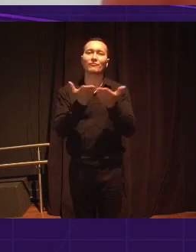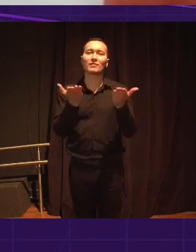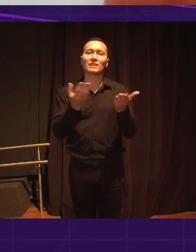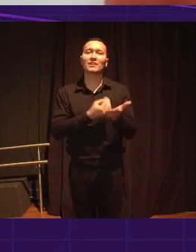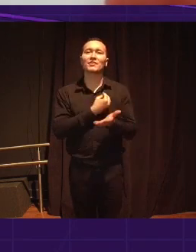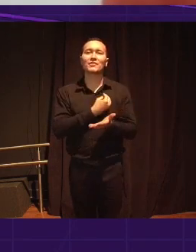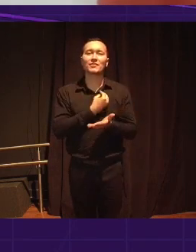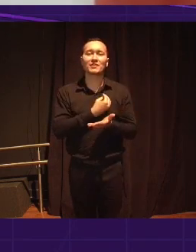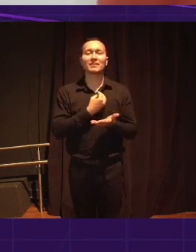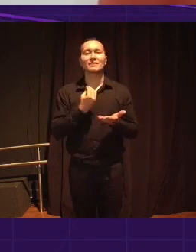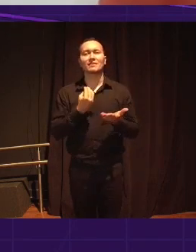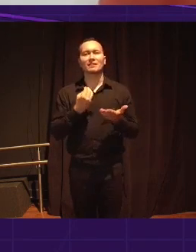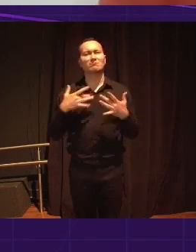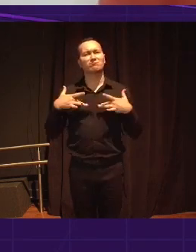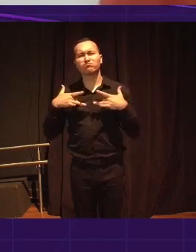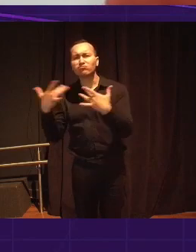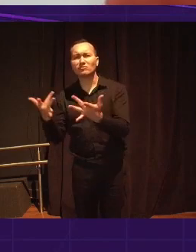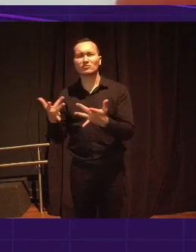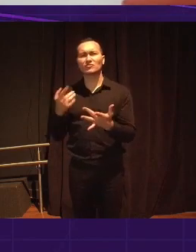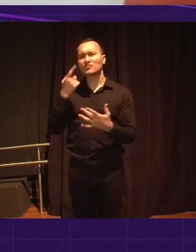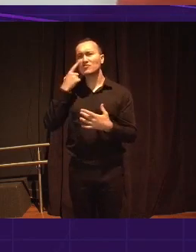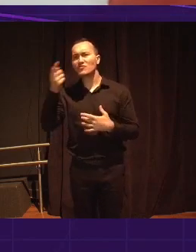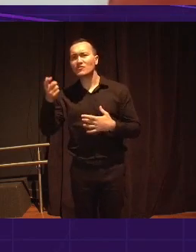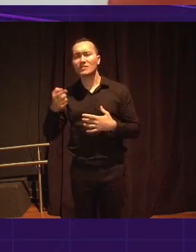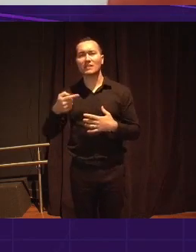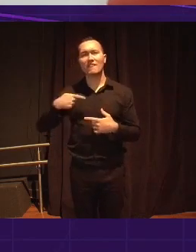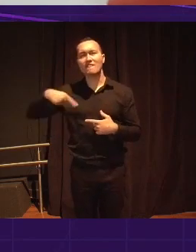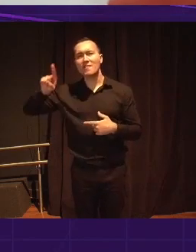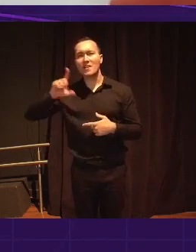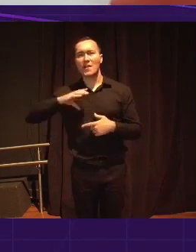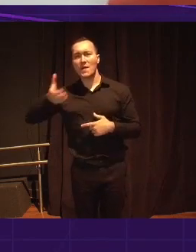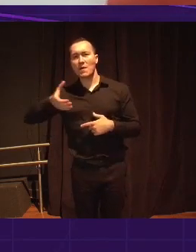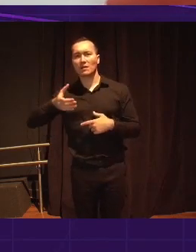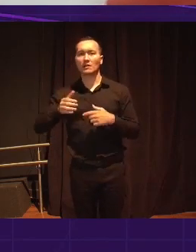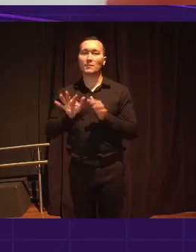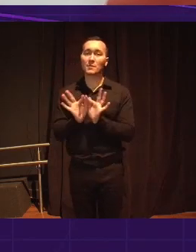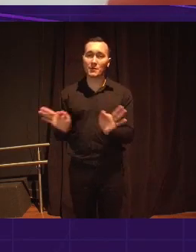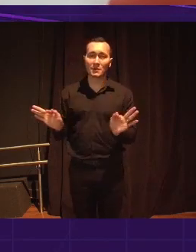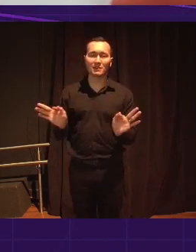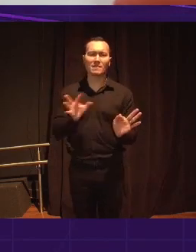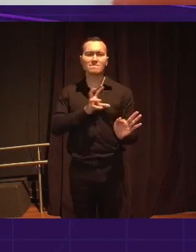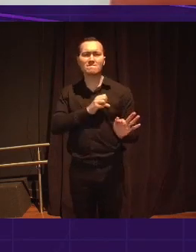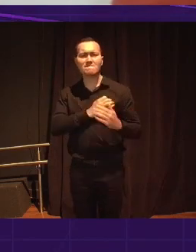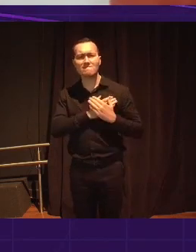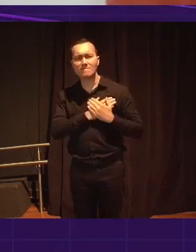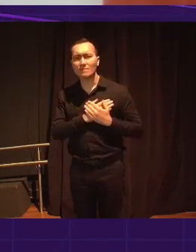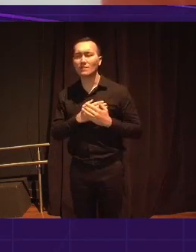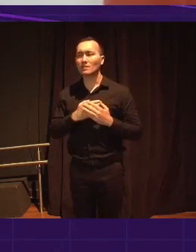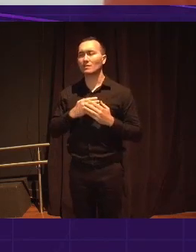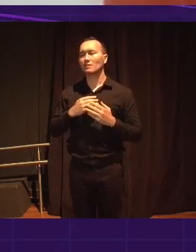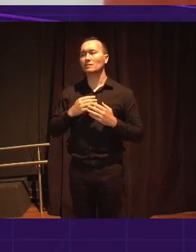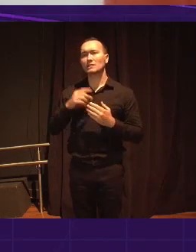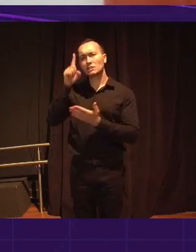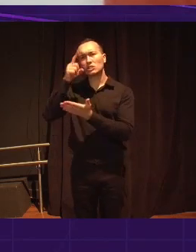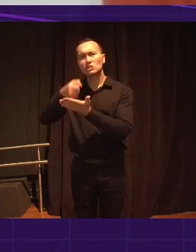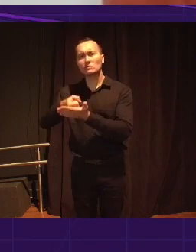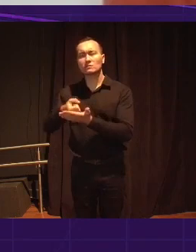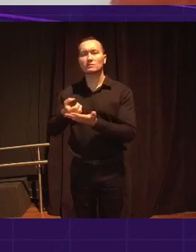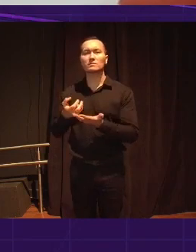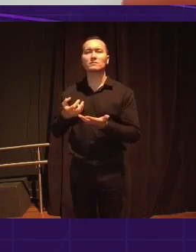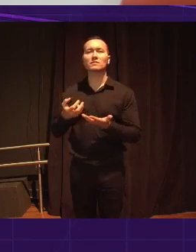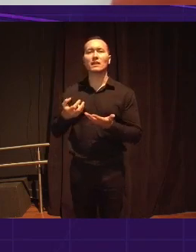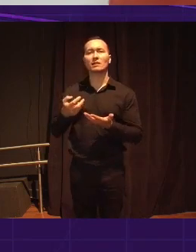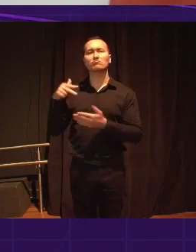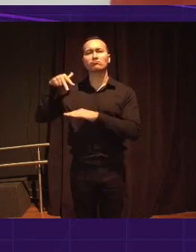muita ousadia, paixão, curiosidade, humildade e determinação a sua história,